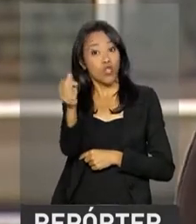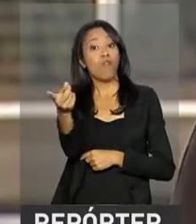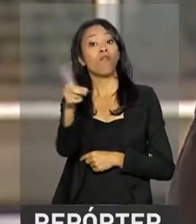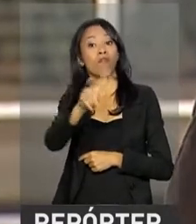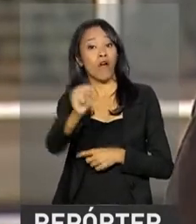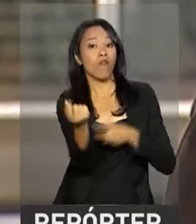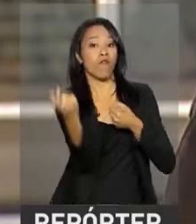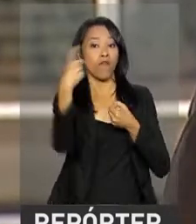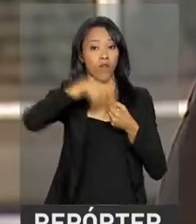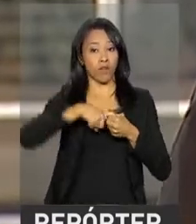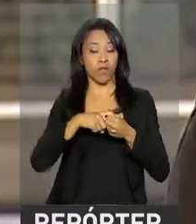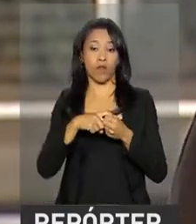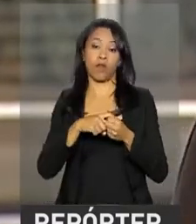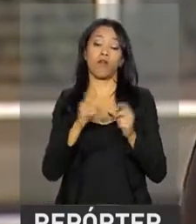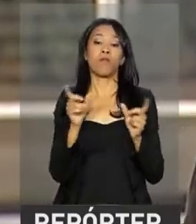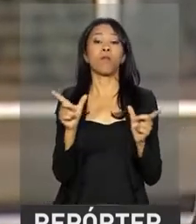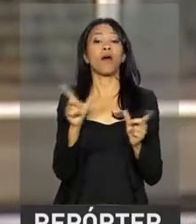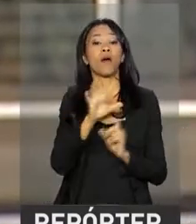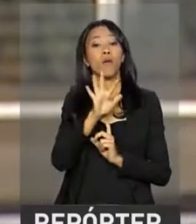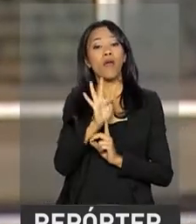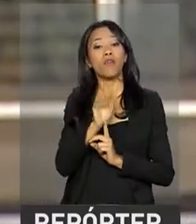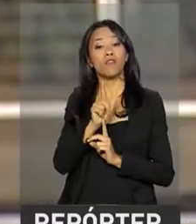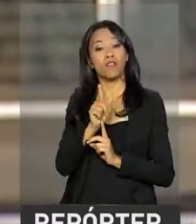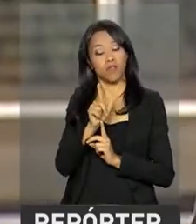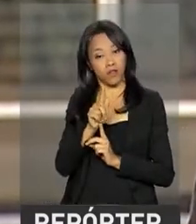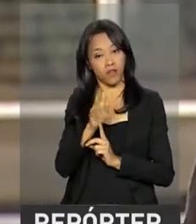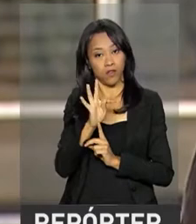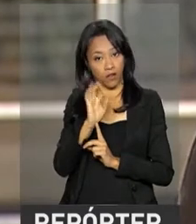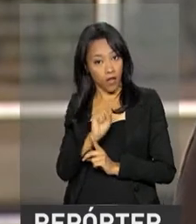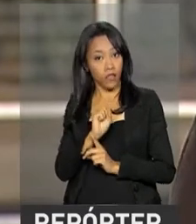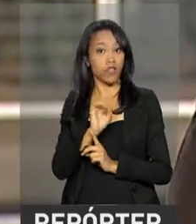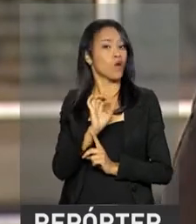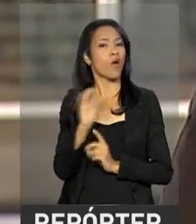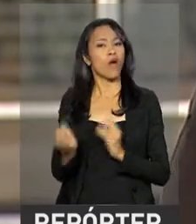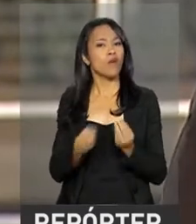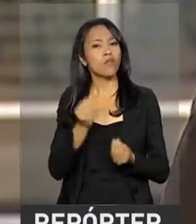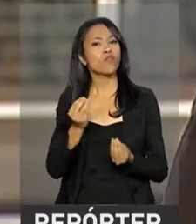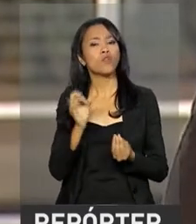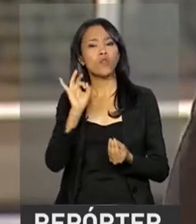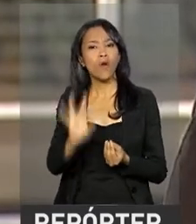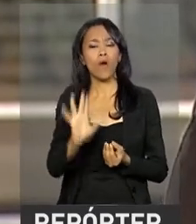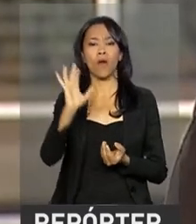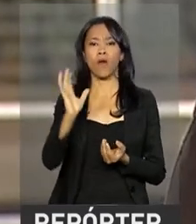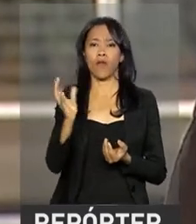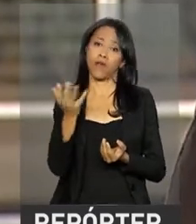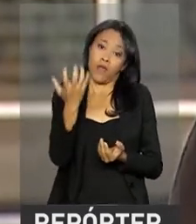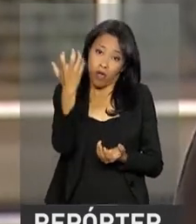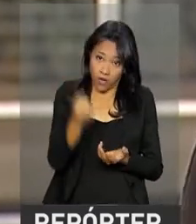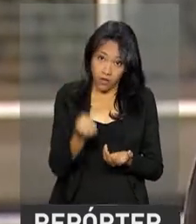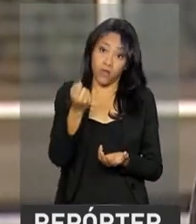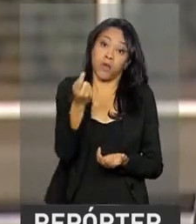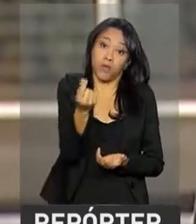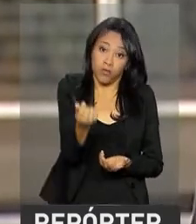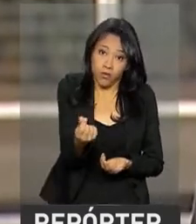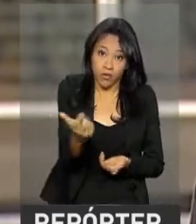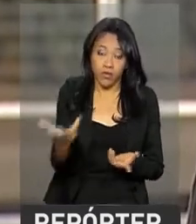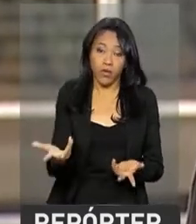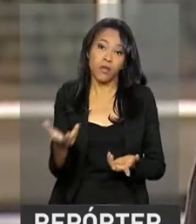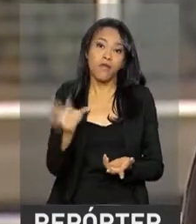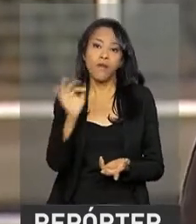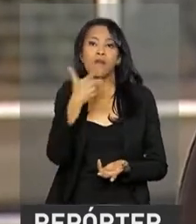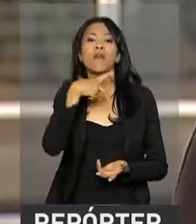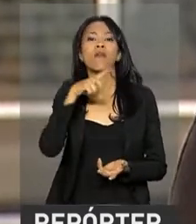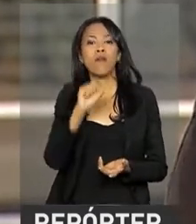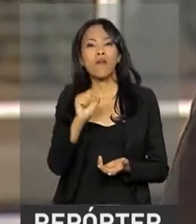do FGTS. E a partir disso, só vai poder receber o dinheiro da conta inativa quem